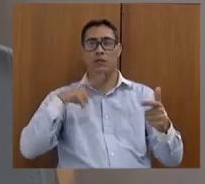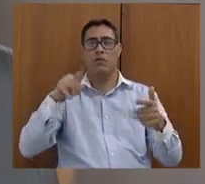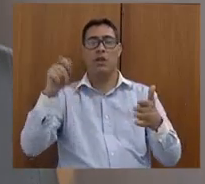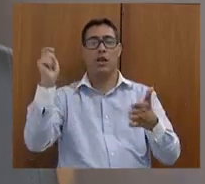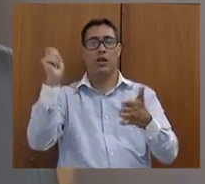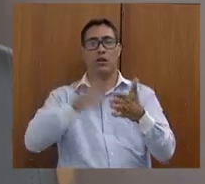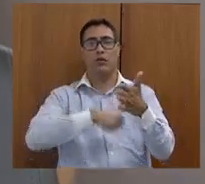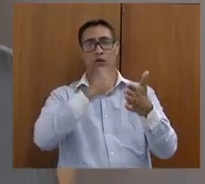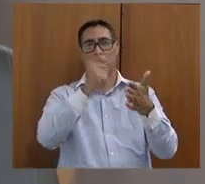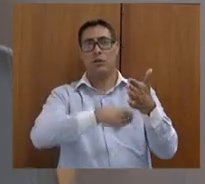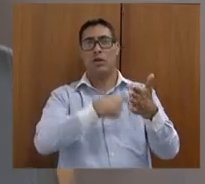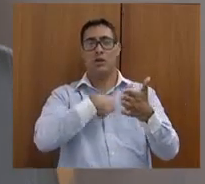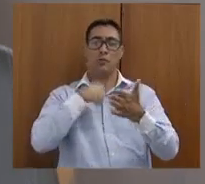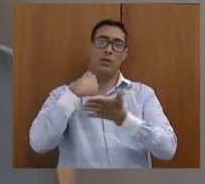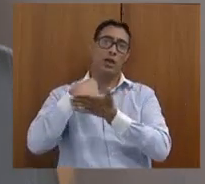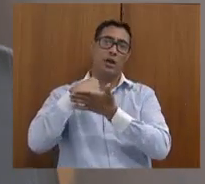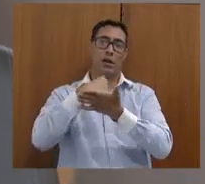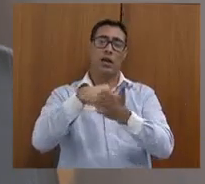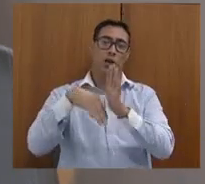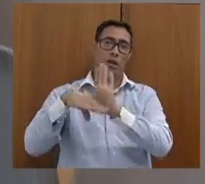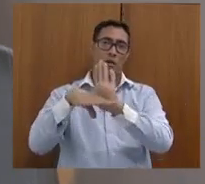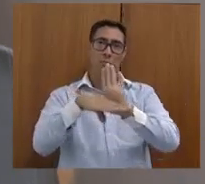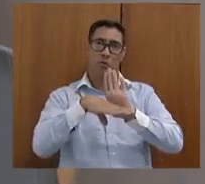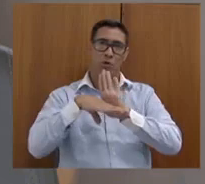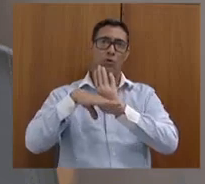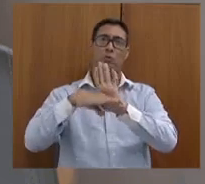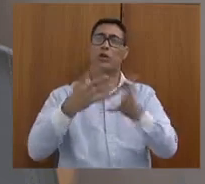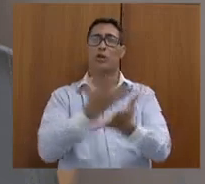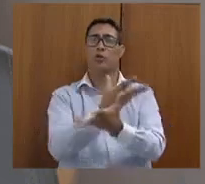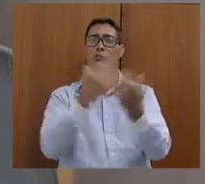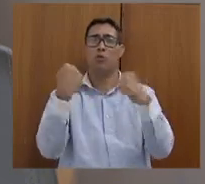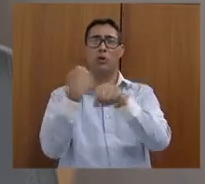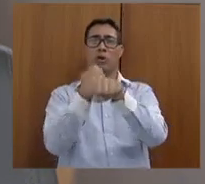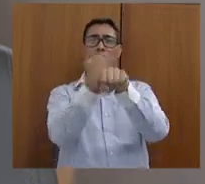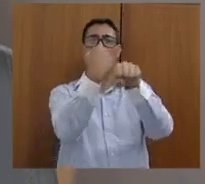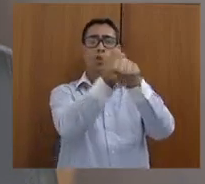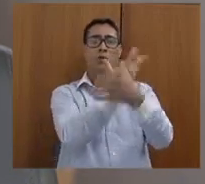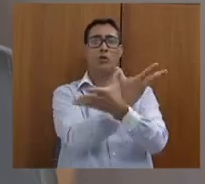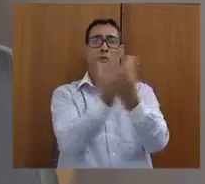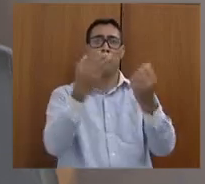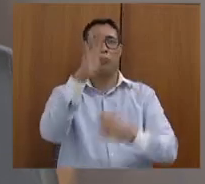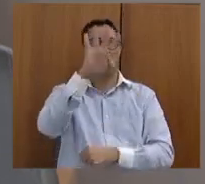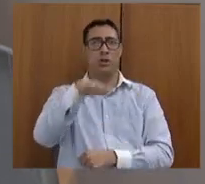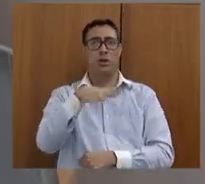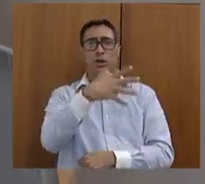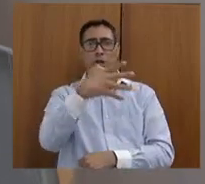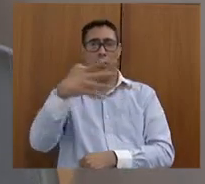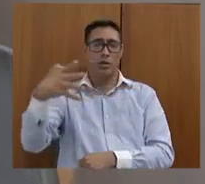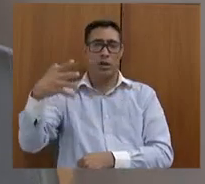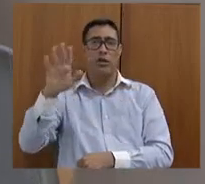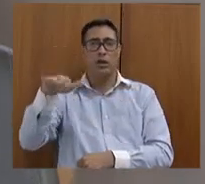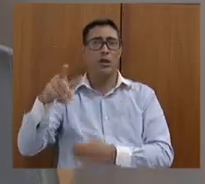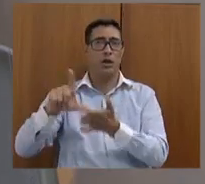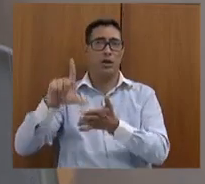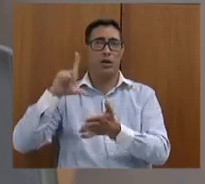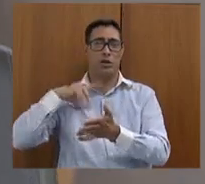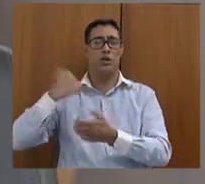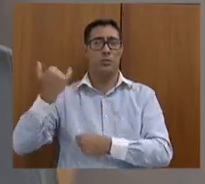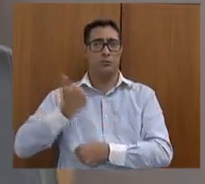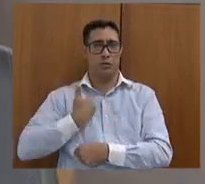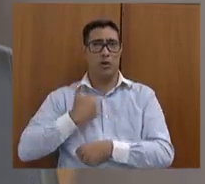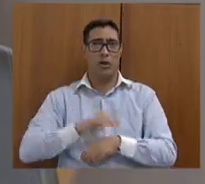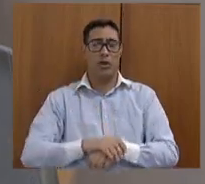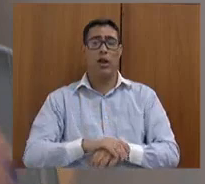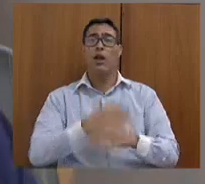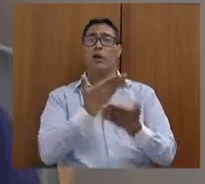para dar esse apoio Exatamente porque é muito difícil são muitas obras são muitas planilhas para entender já Vimos a educação tempo